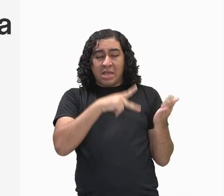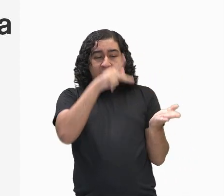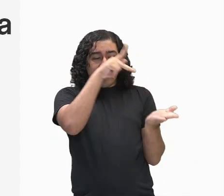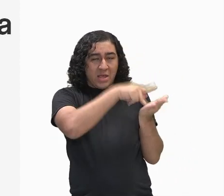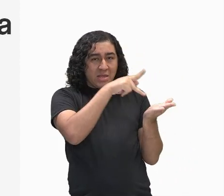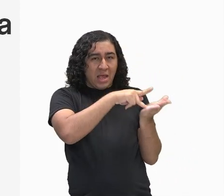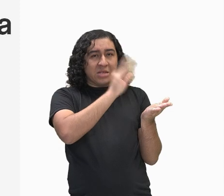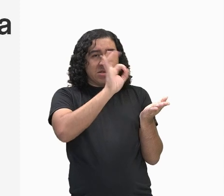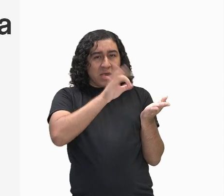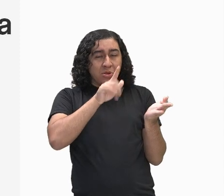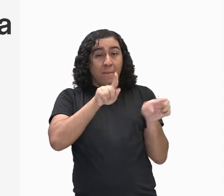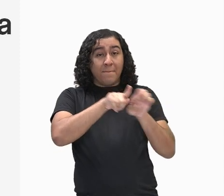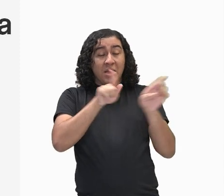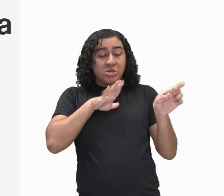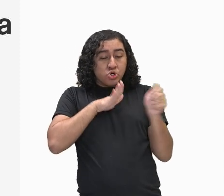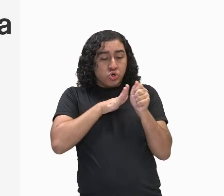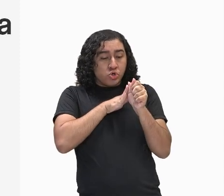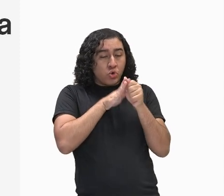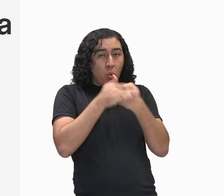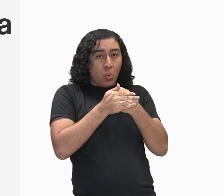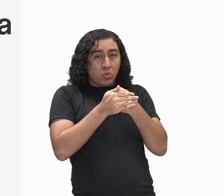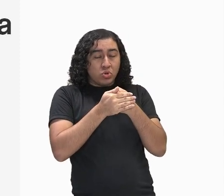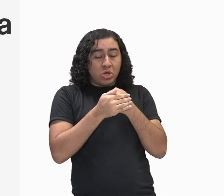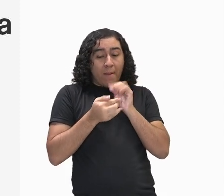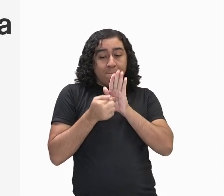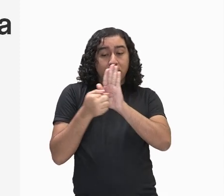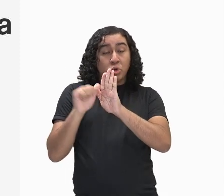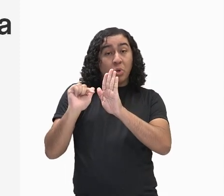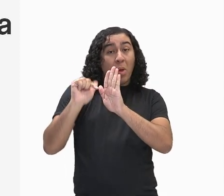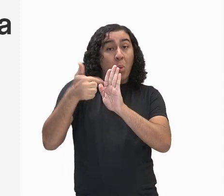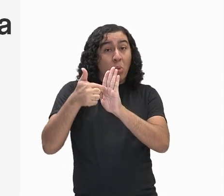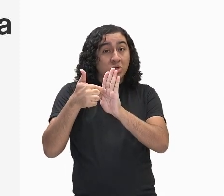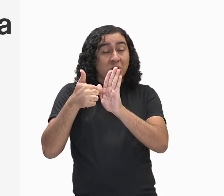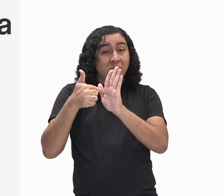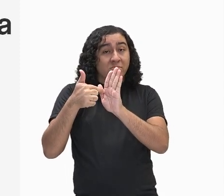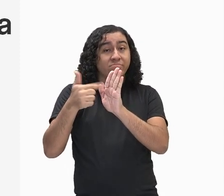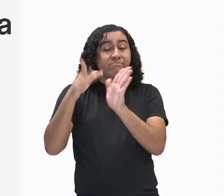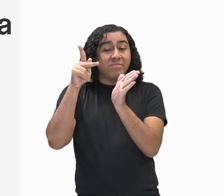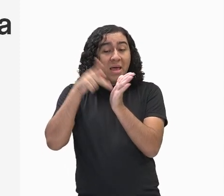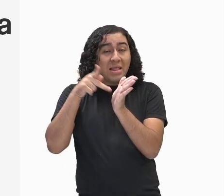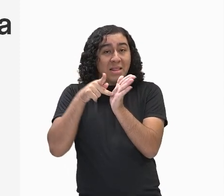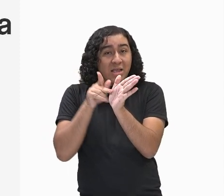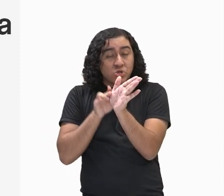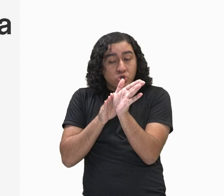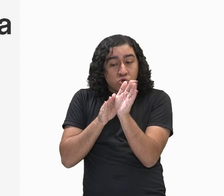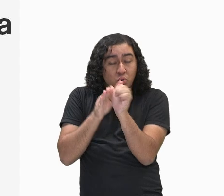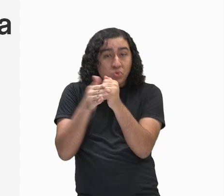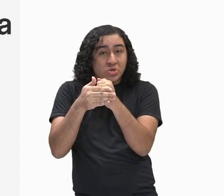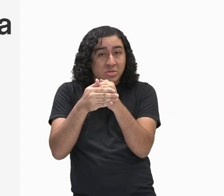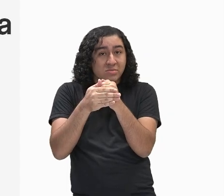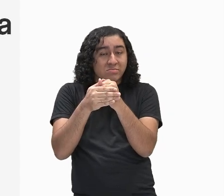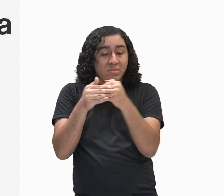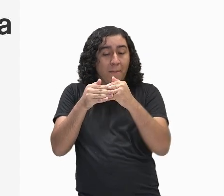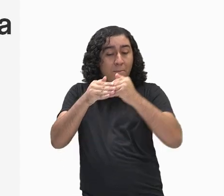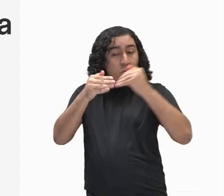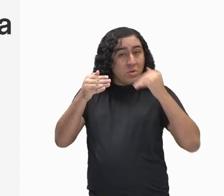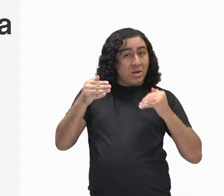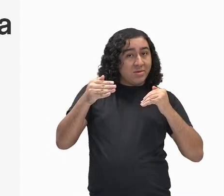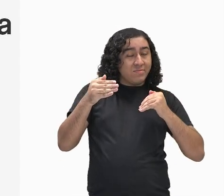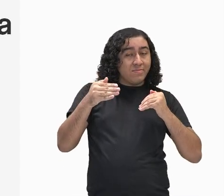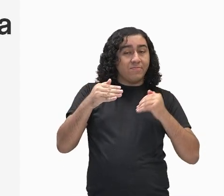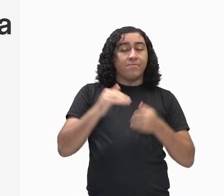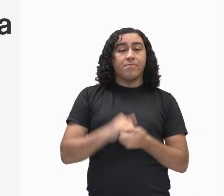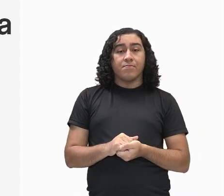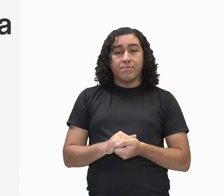distorce deliberadamente a verdade ou algo real, caracterizada pelo forte apelo